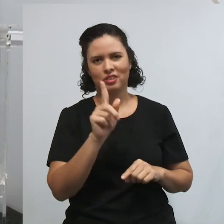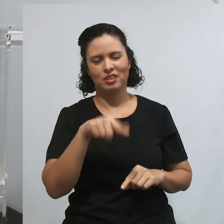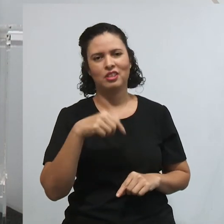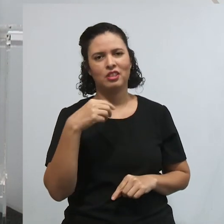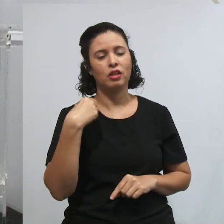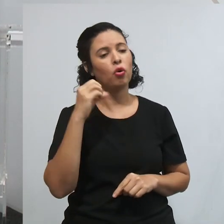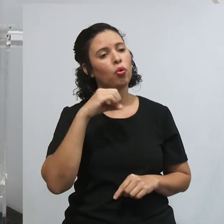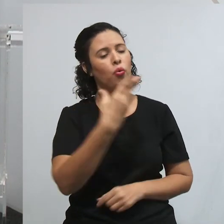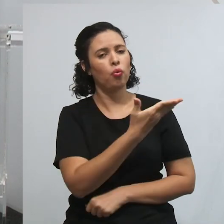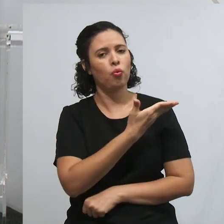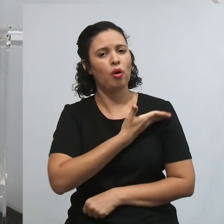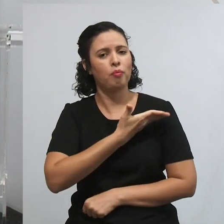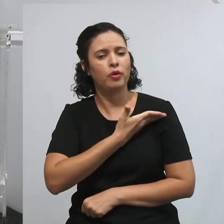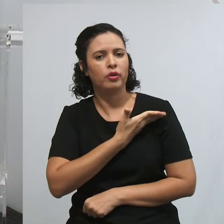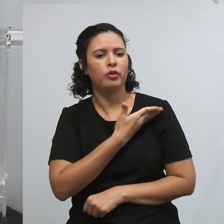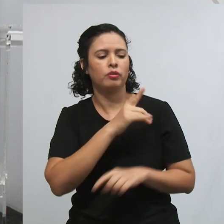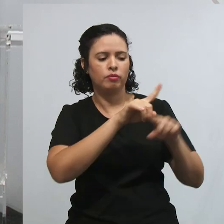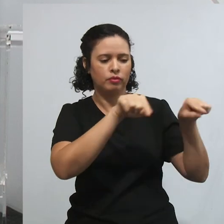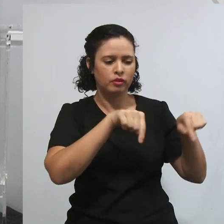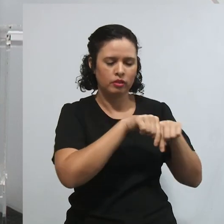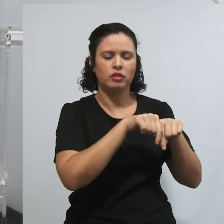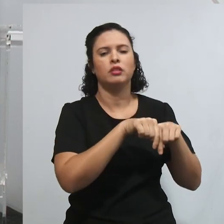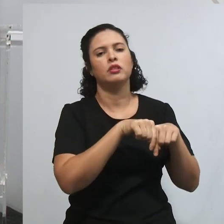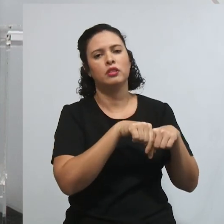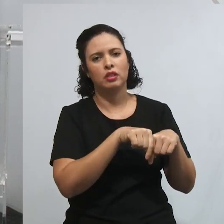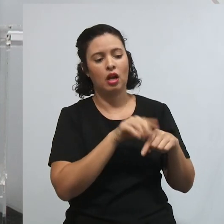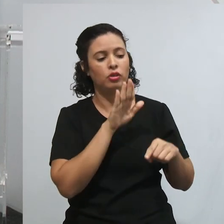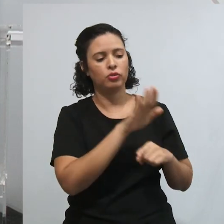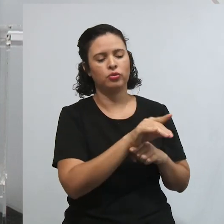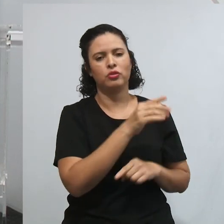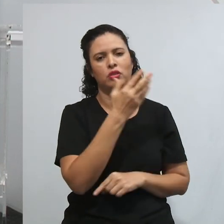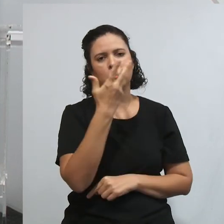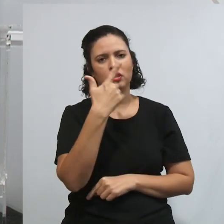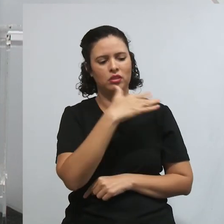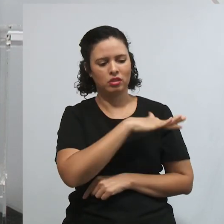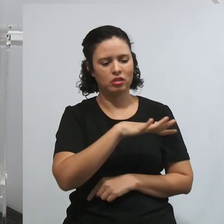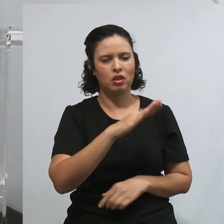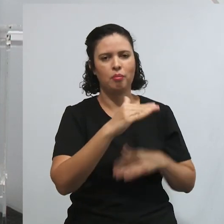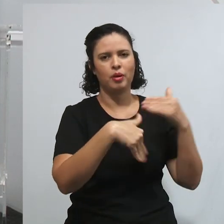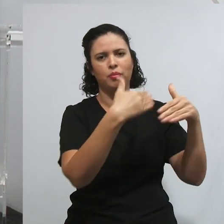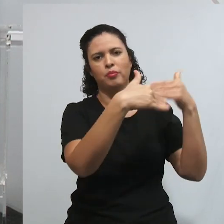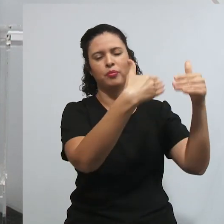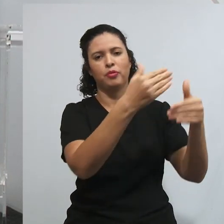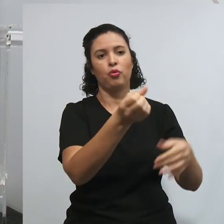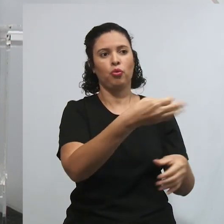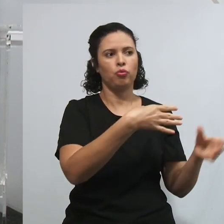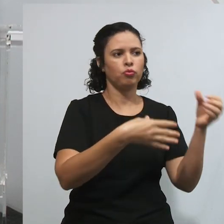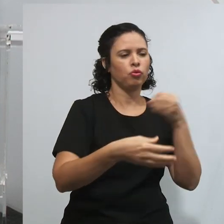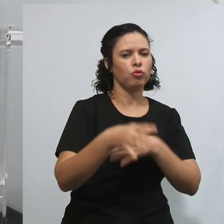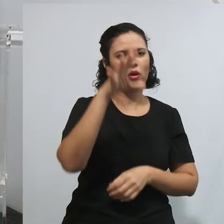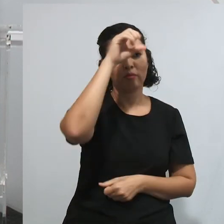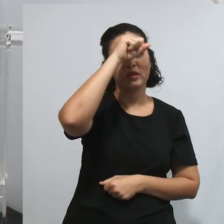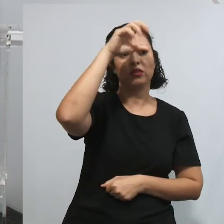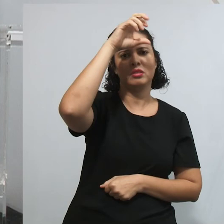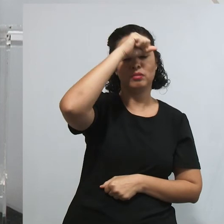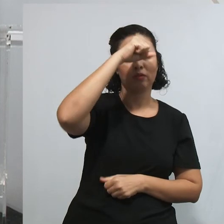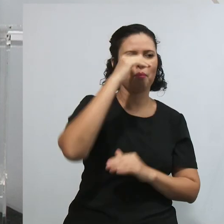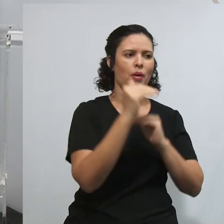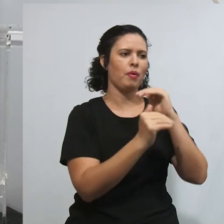experiente, ou um colega de turma, né? Pode ser um sujeito mais experiente. Porque aí eu vou estar contribuindo para que essa criança aprenda,